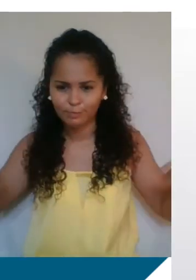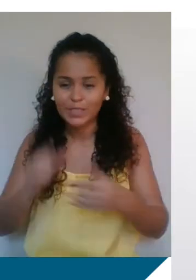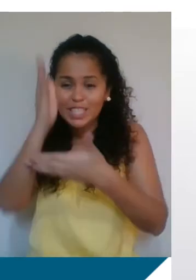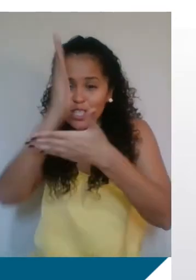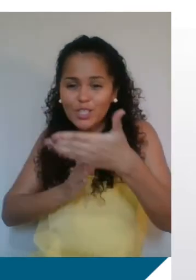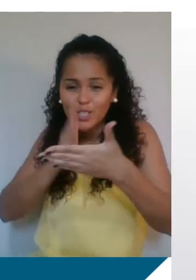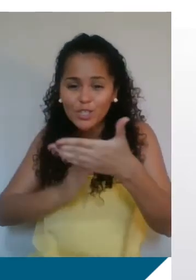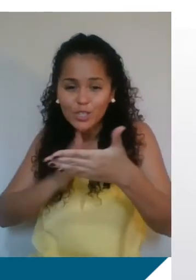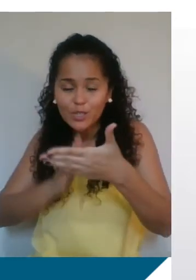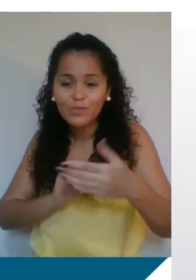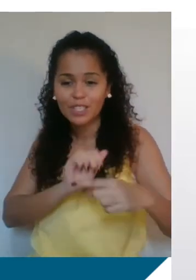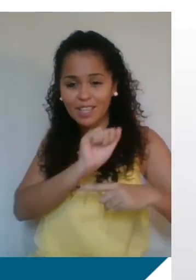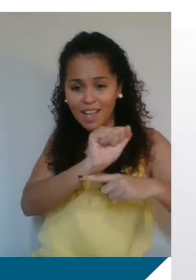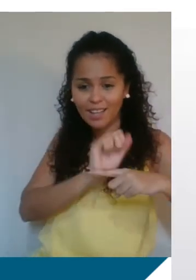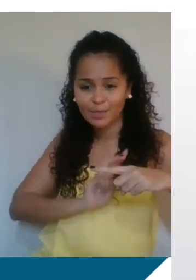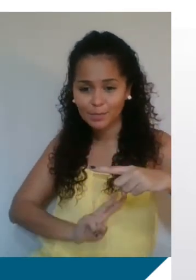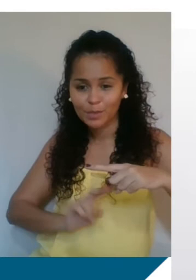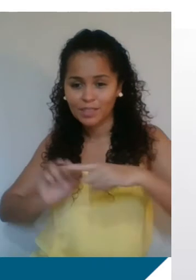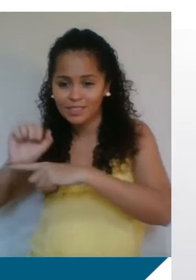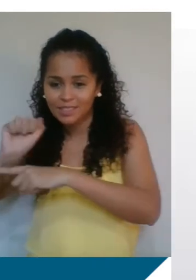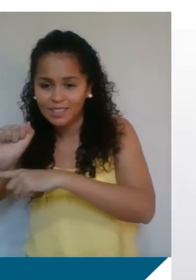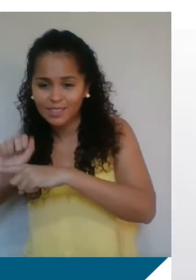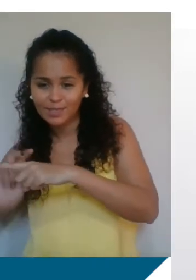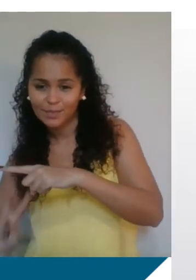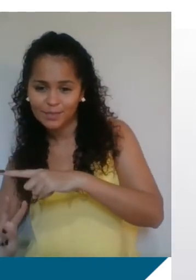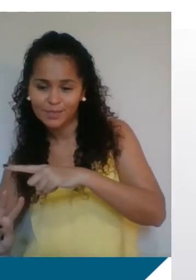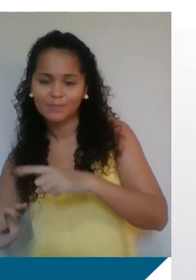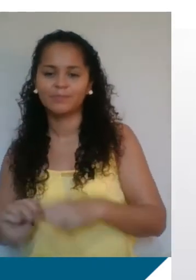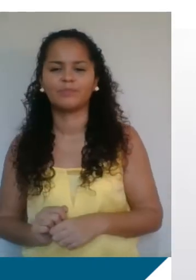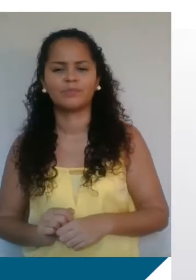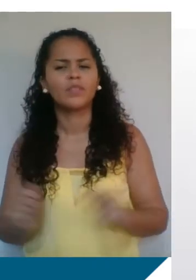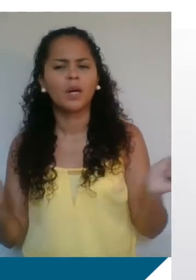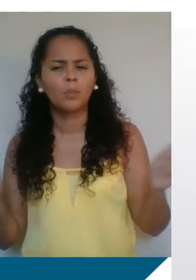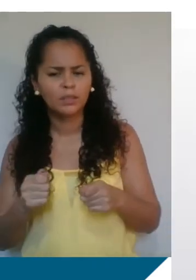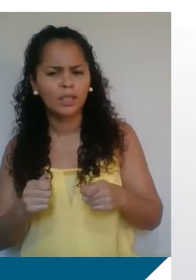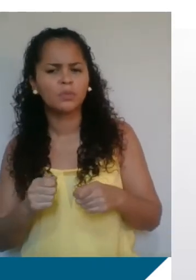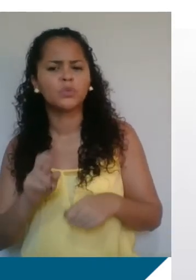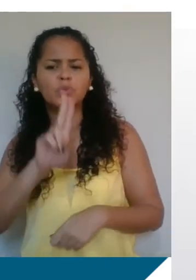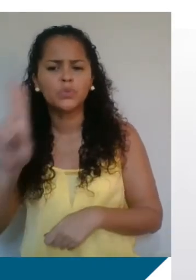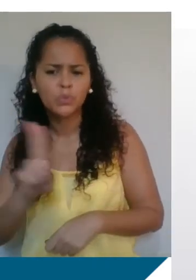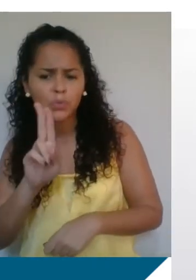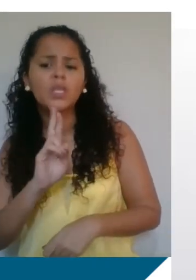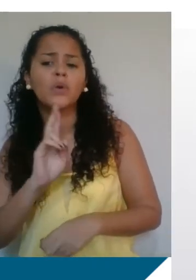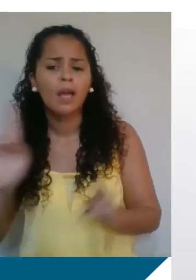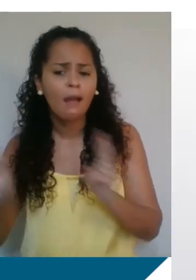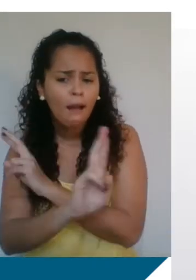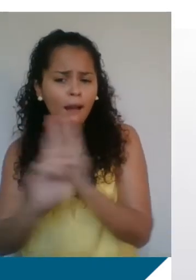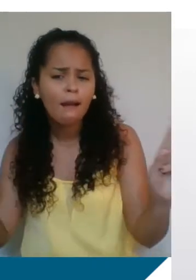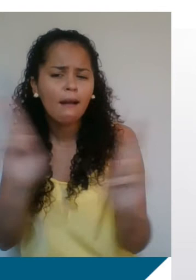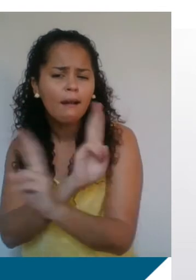sobre 2 à esquerda. Portanto, podemos aplicar algumas relações dentro desses triângulos